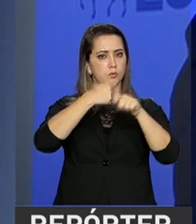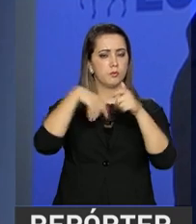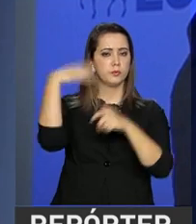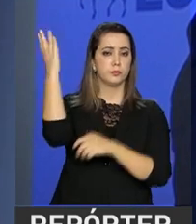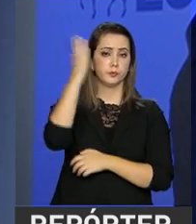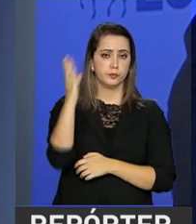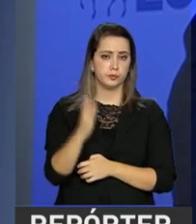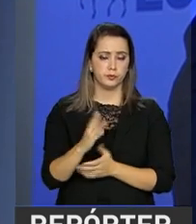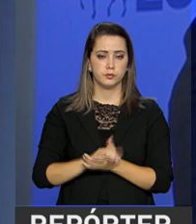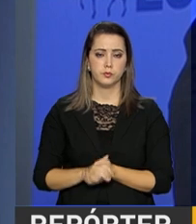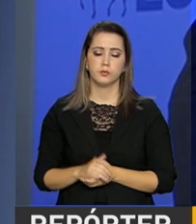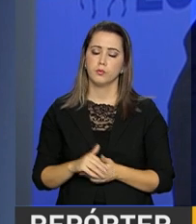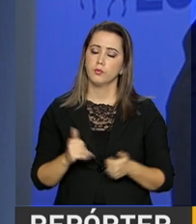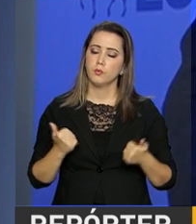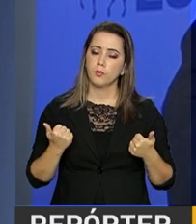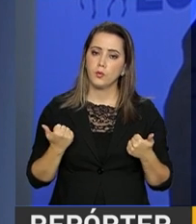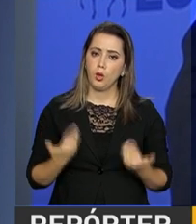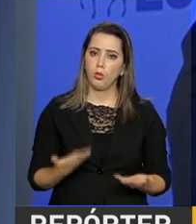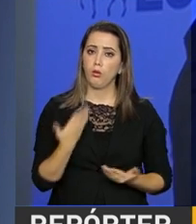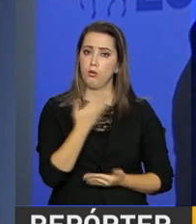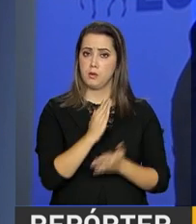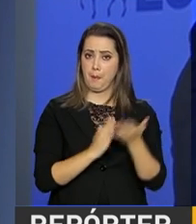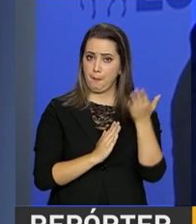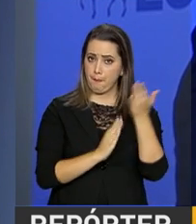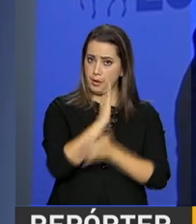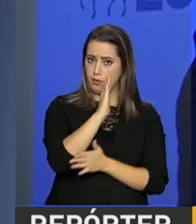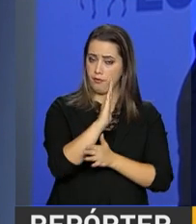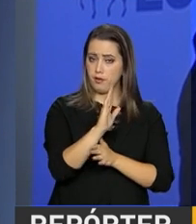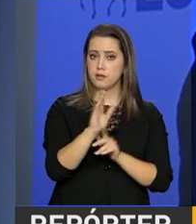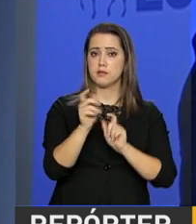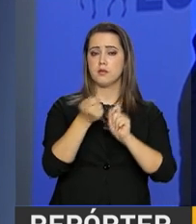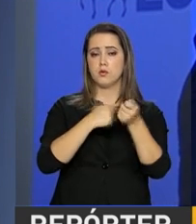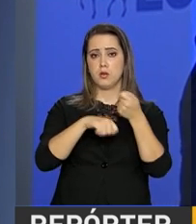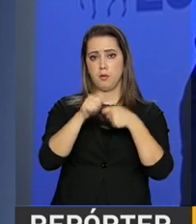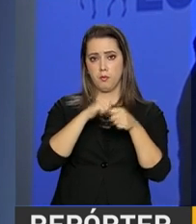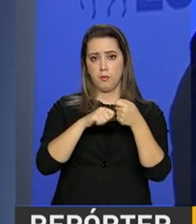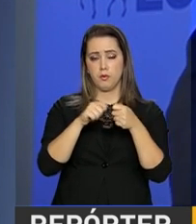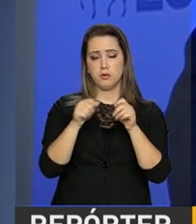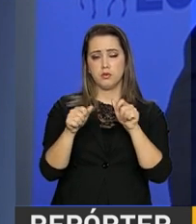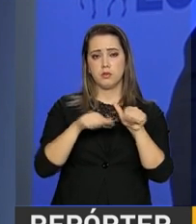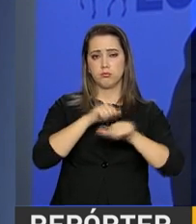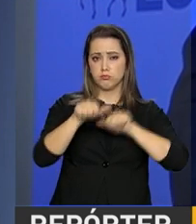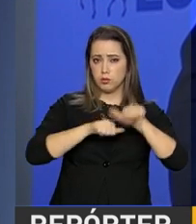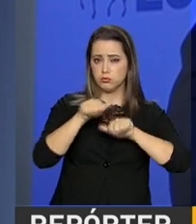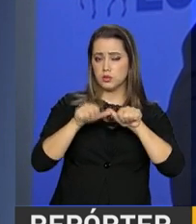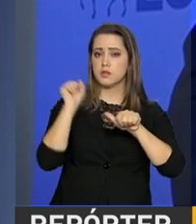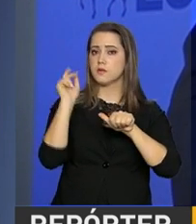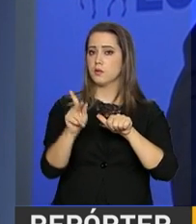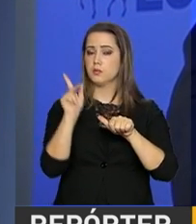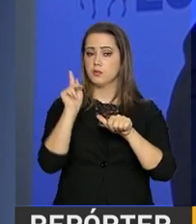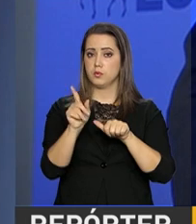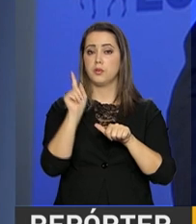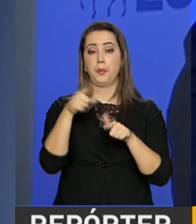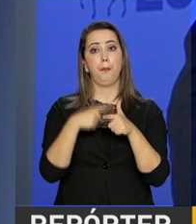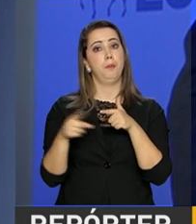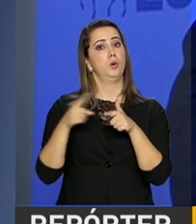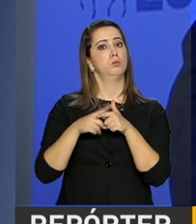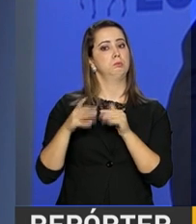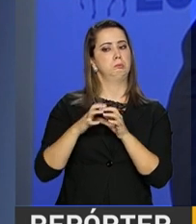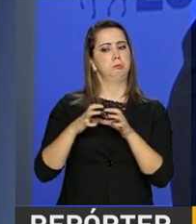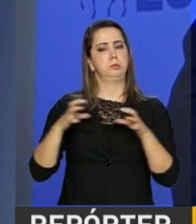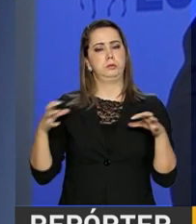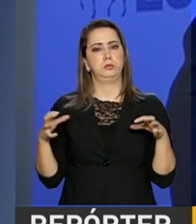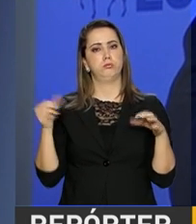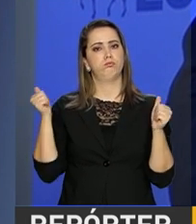com a reforma da previdência aprovada por ser o problema fiscal mais grave do país nós